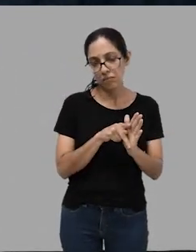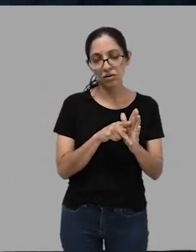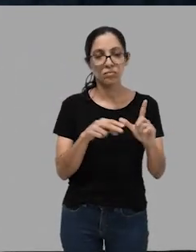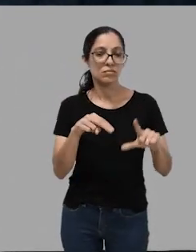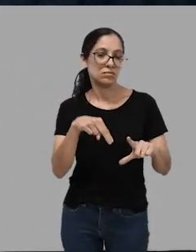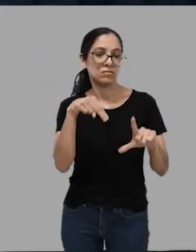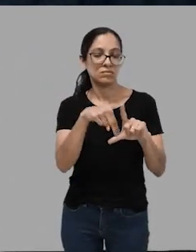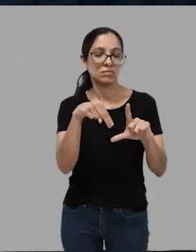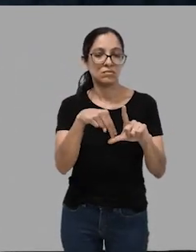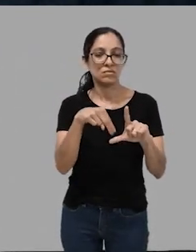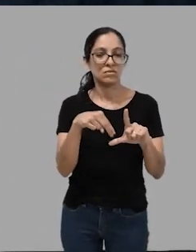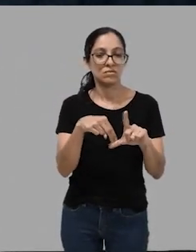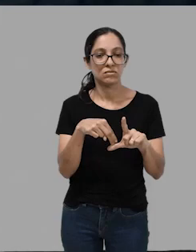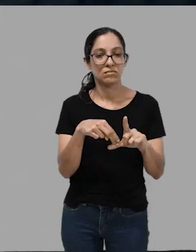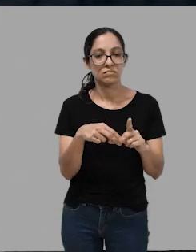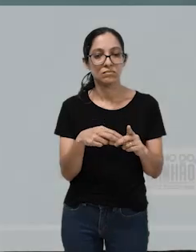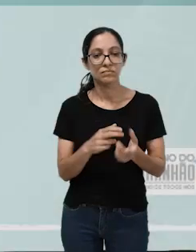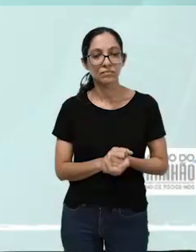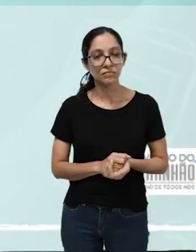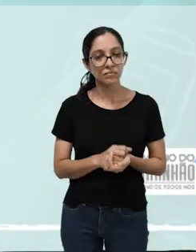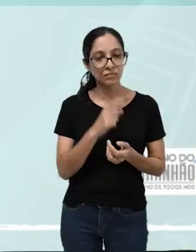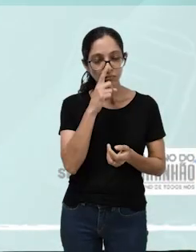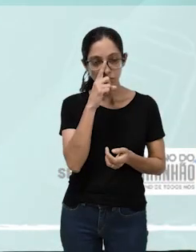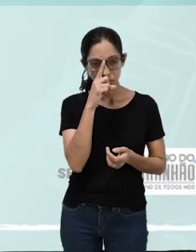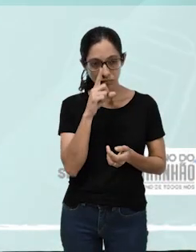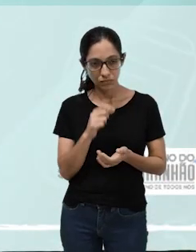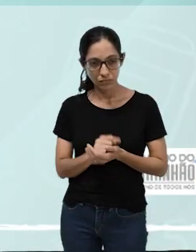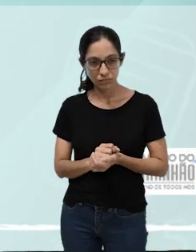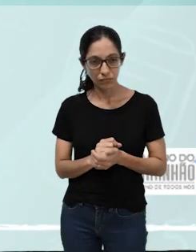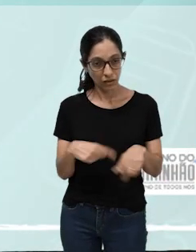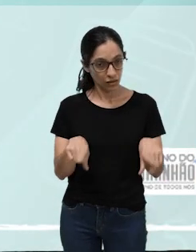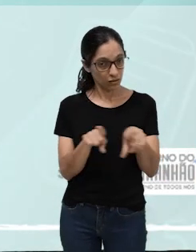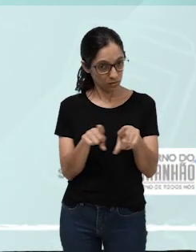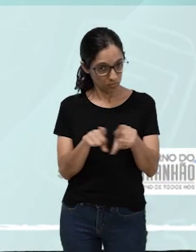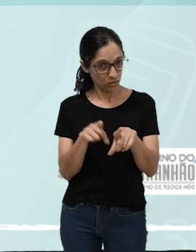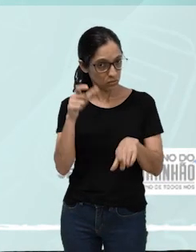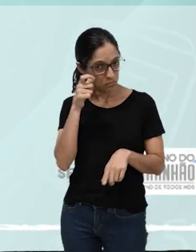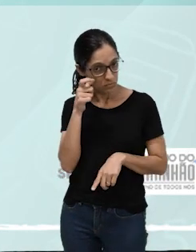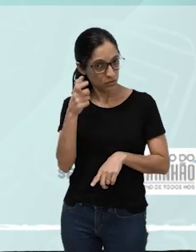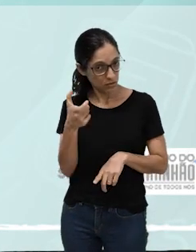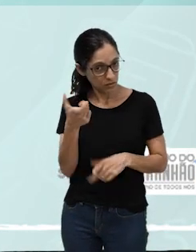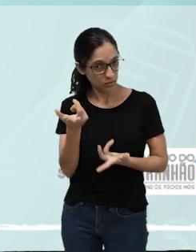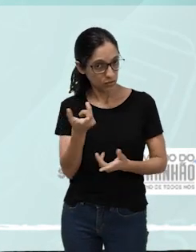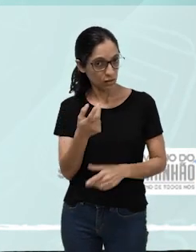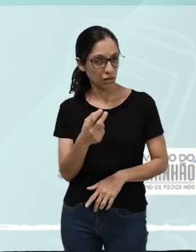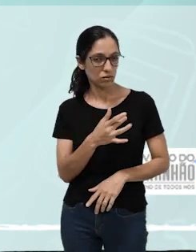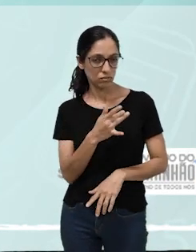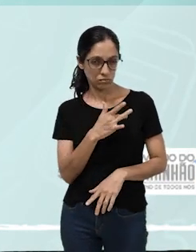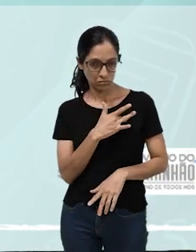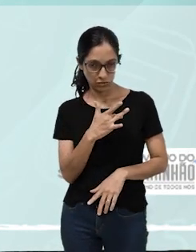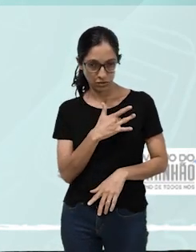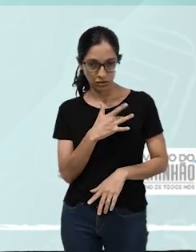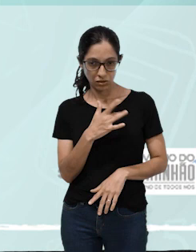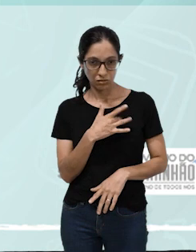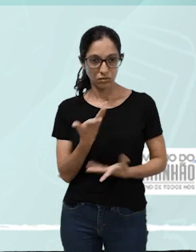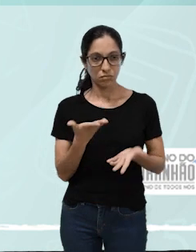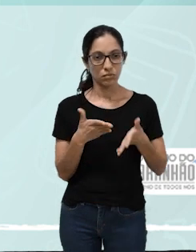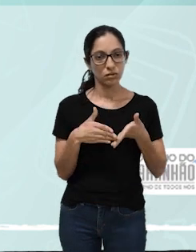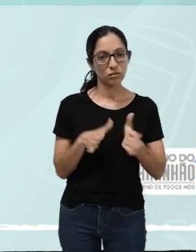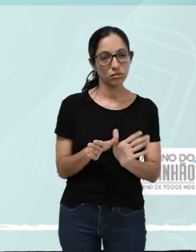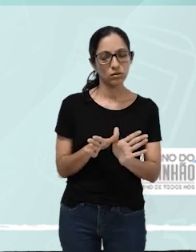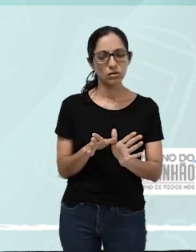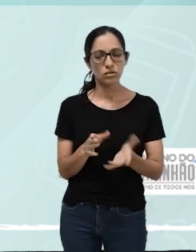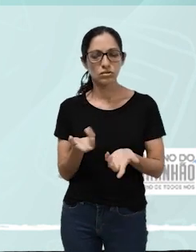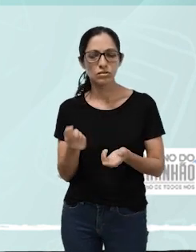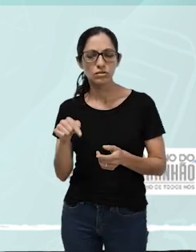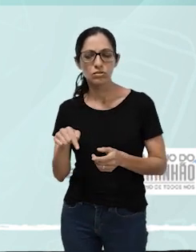e literatura de cordel se assemelho certo um grande interesse dos escritores do Romantismo pelas origens de seu país